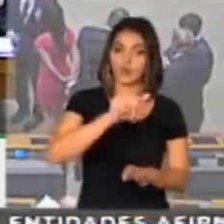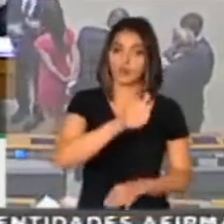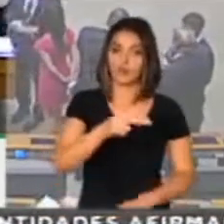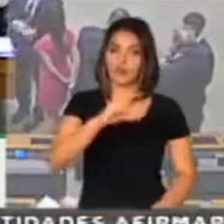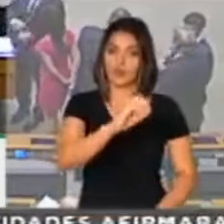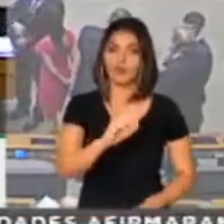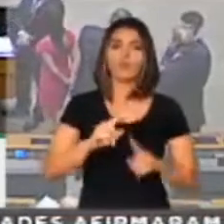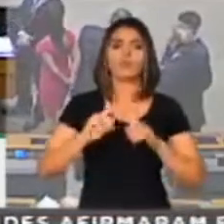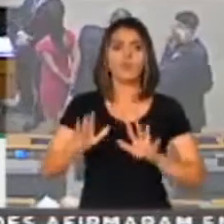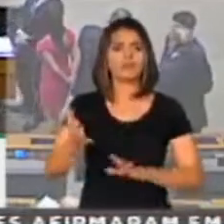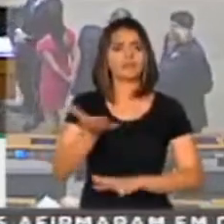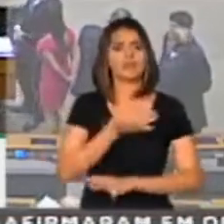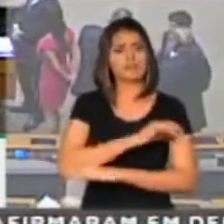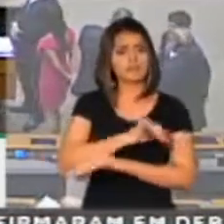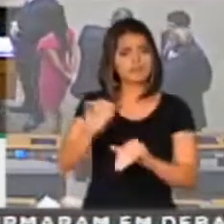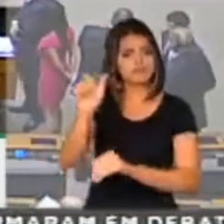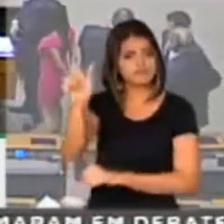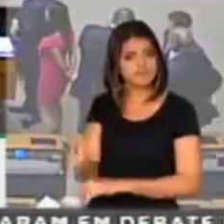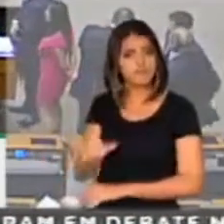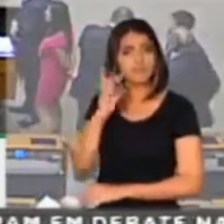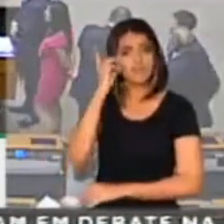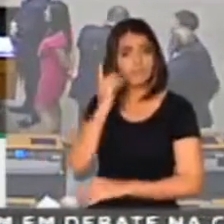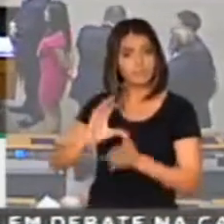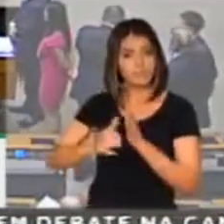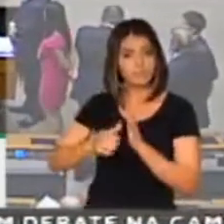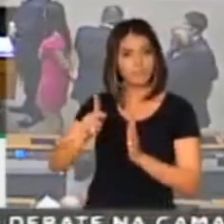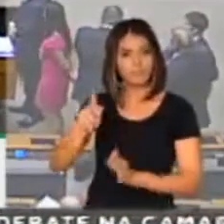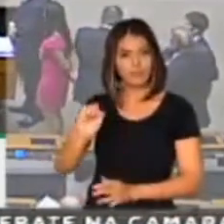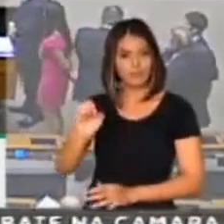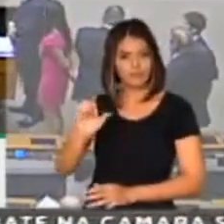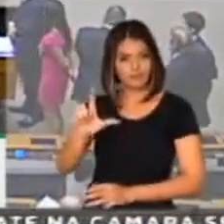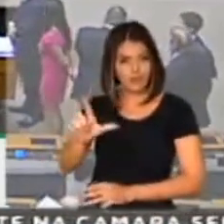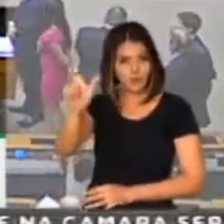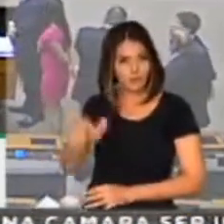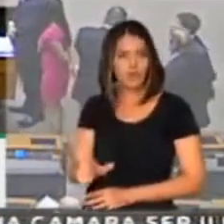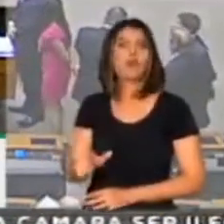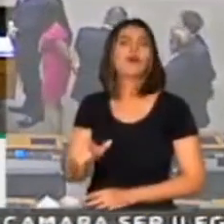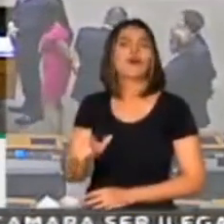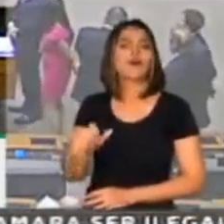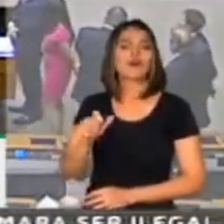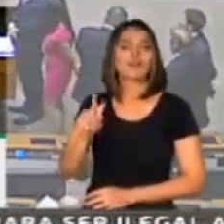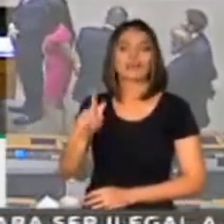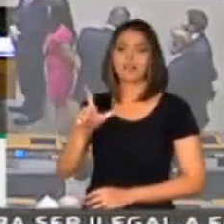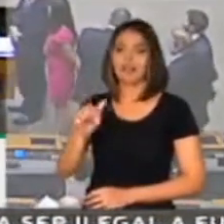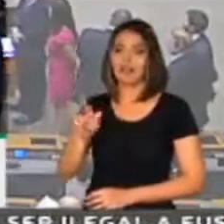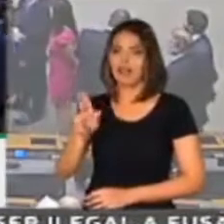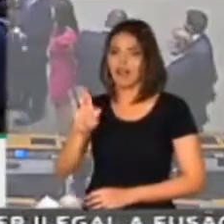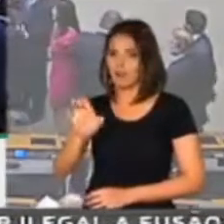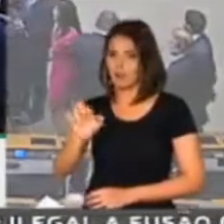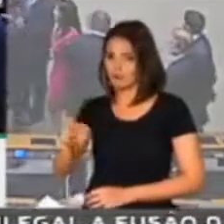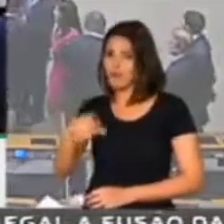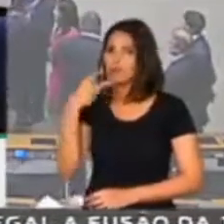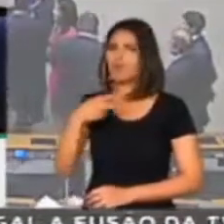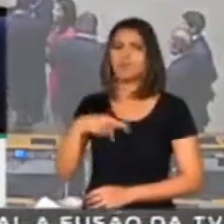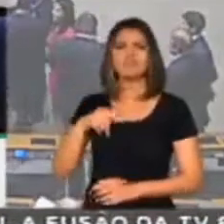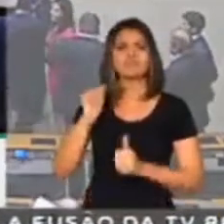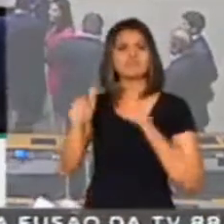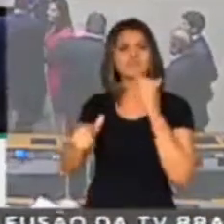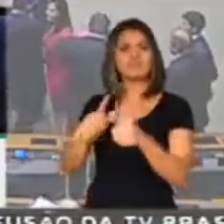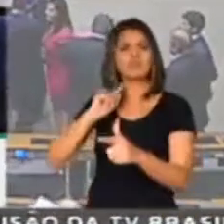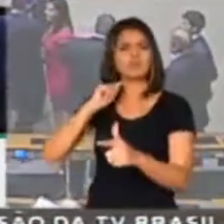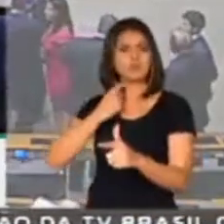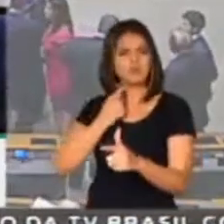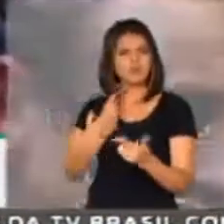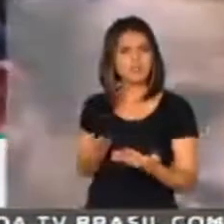mas antes de qualquer coisa, quero dizer para o deputado do PSOL que me antecedeu, fazendo ilações muito sujas aqui contra o nosso partido, falando